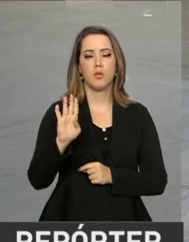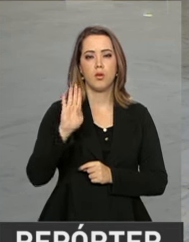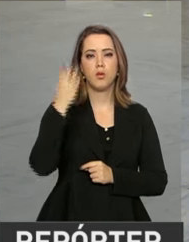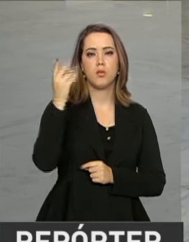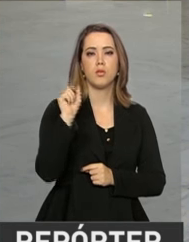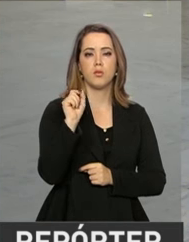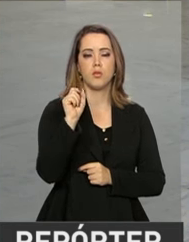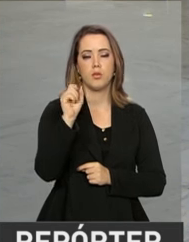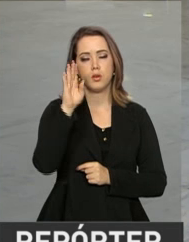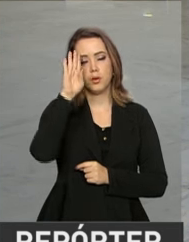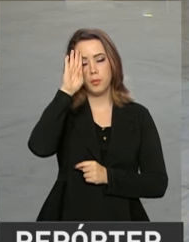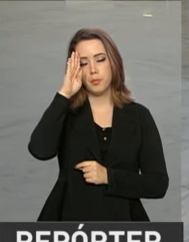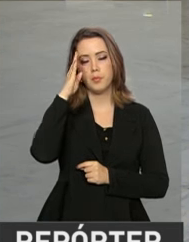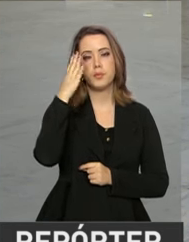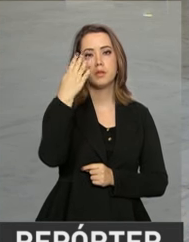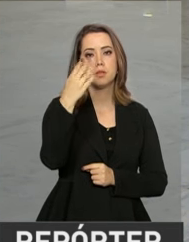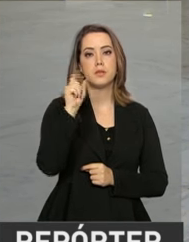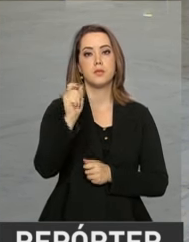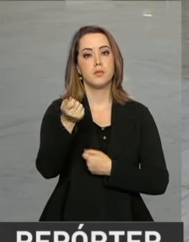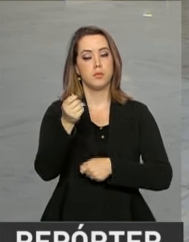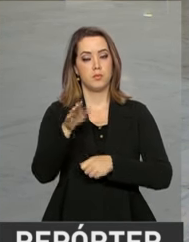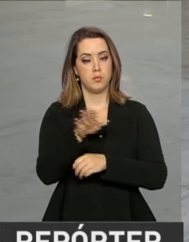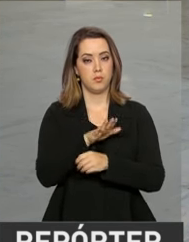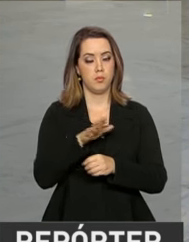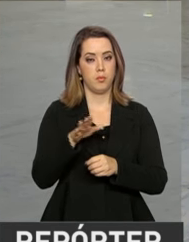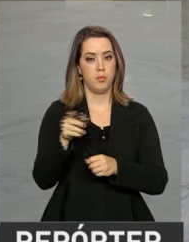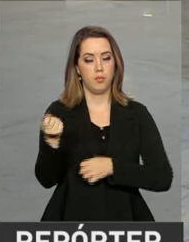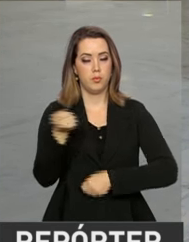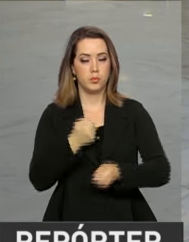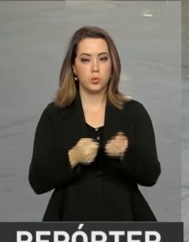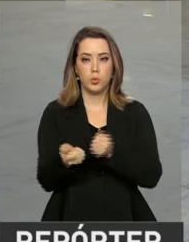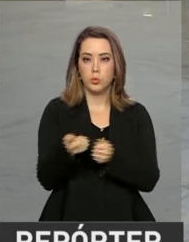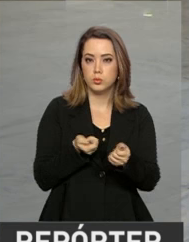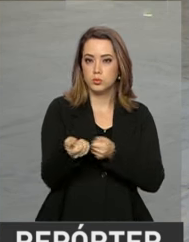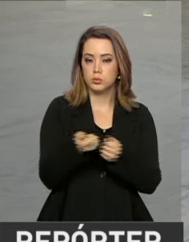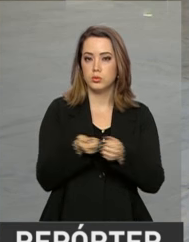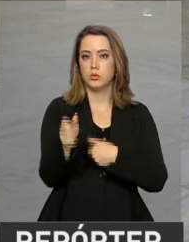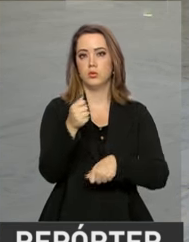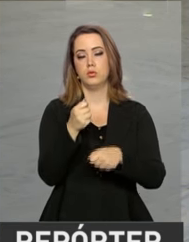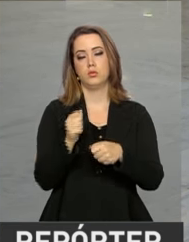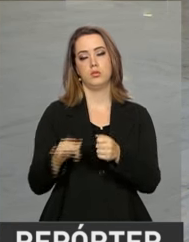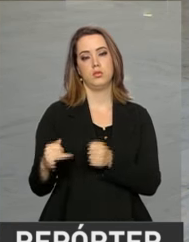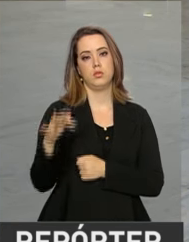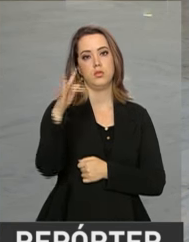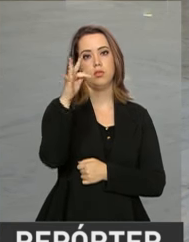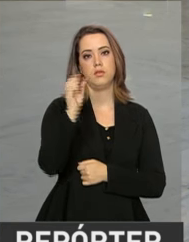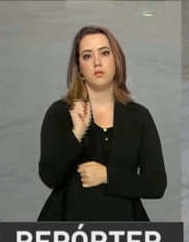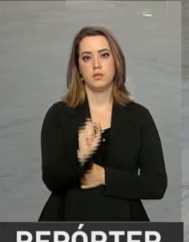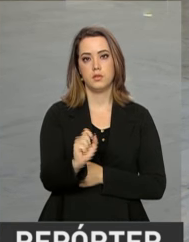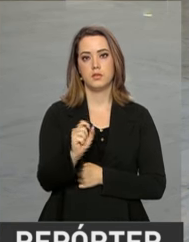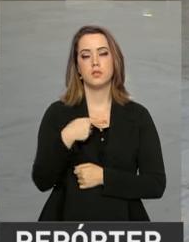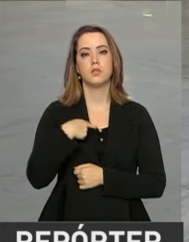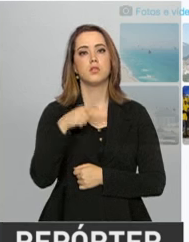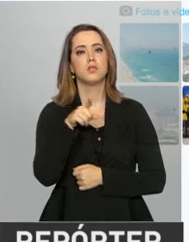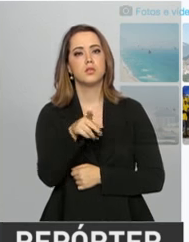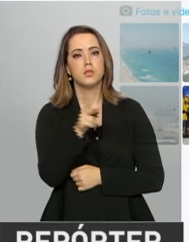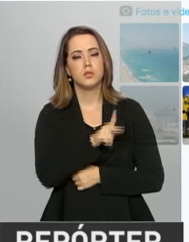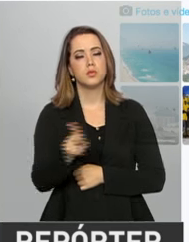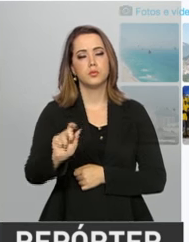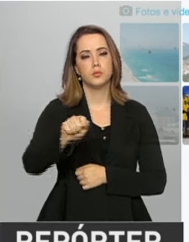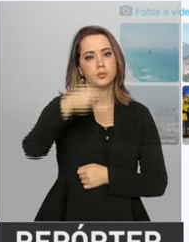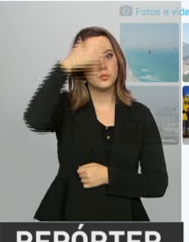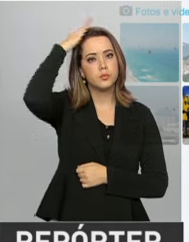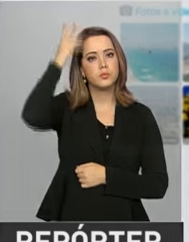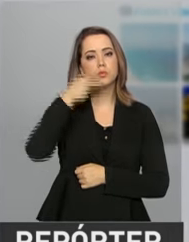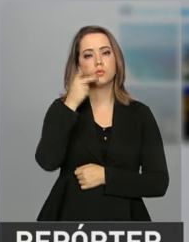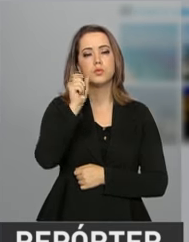controle da inflação. Ontem o presidente em exercício, Michel Temer, se manifestou pelas redes sociais sobre essa decisão do COPOM. Ele disse